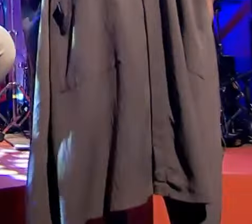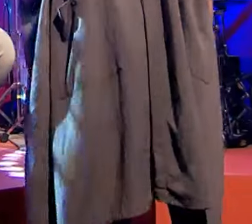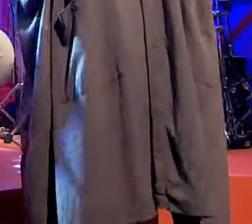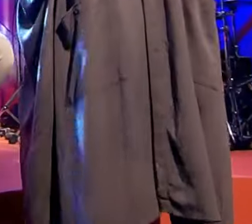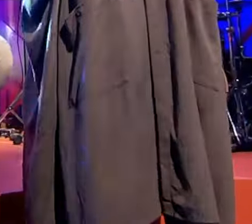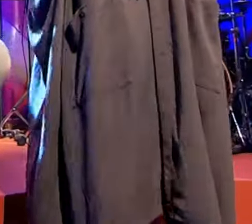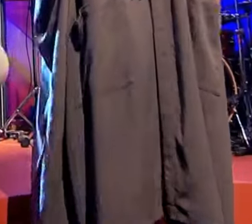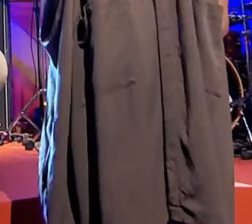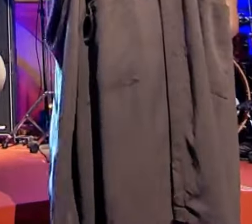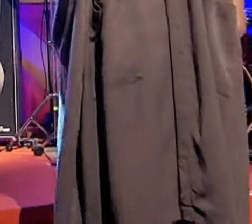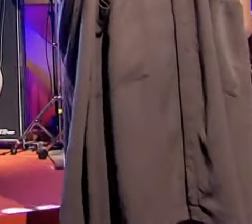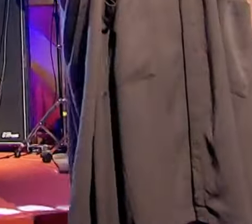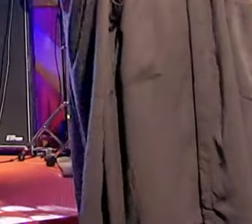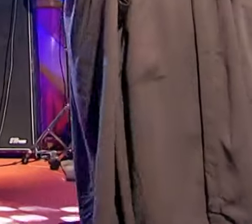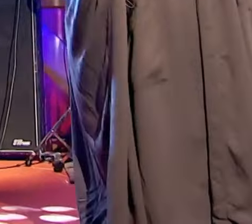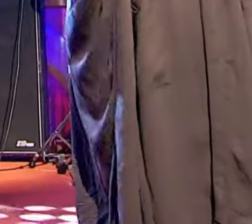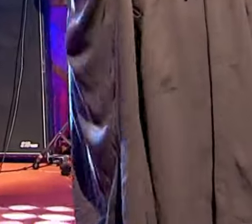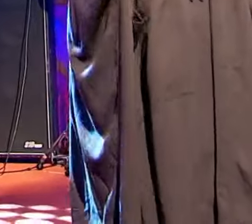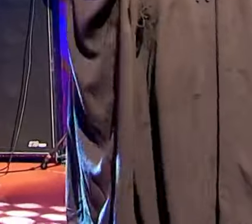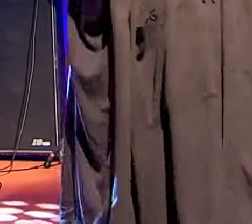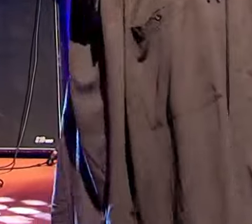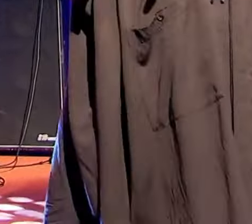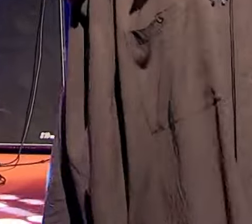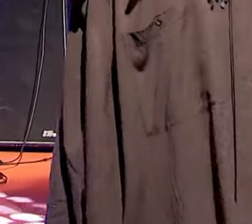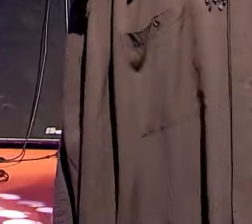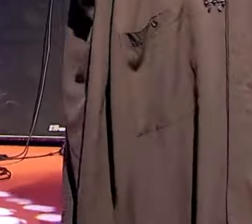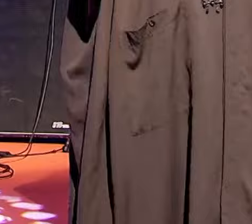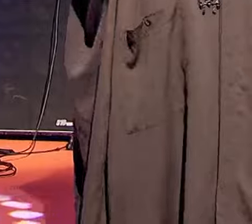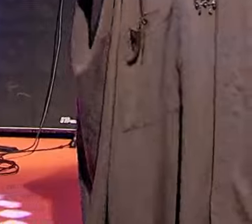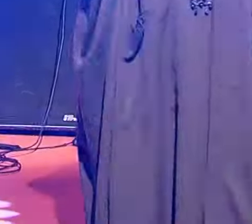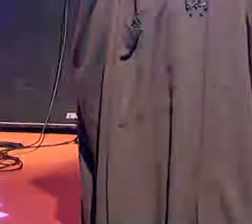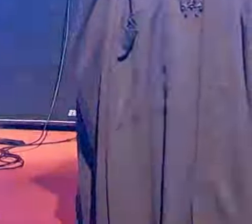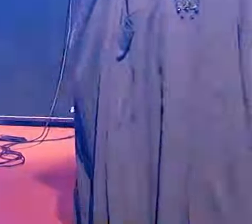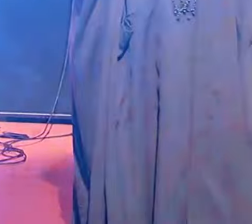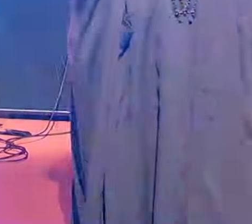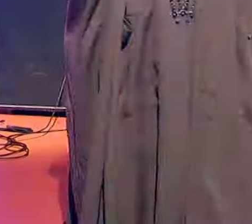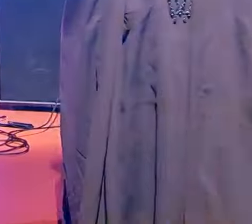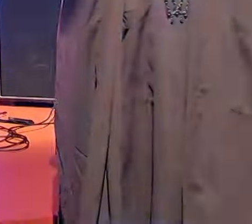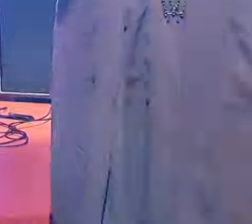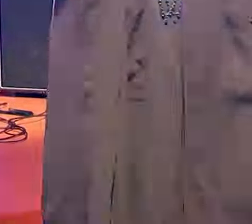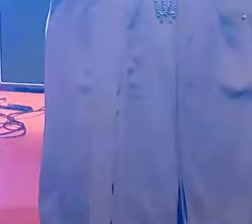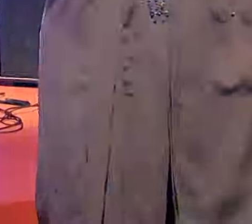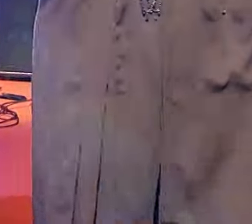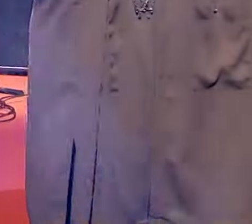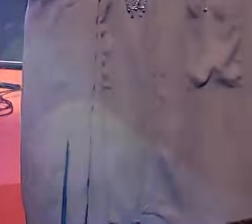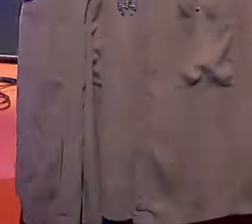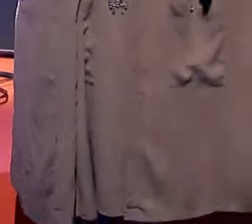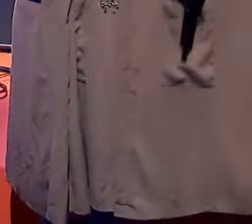Valeu, zumbi. Valeu, zumbi.